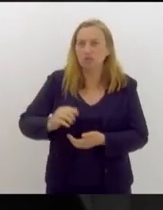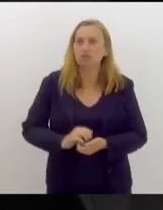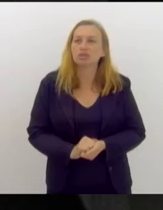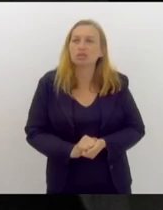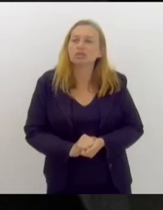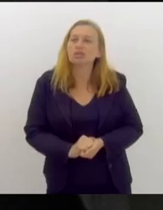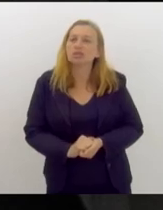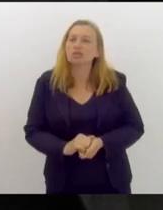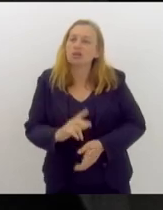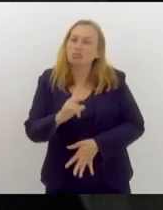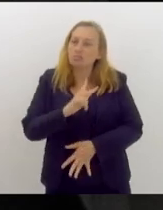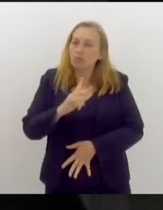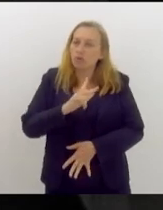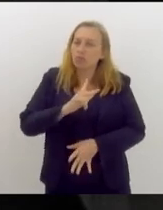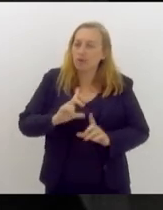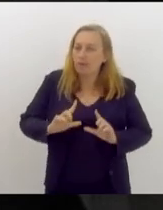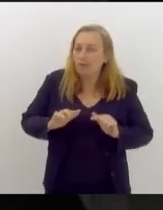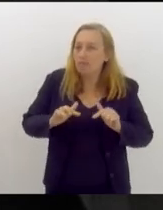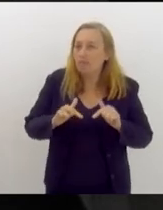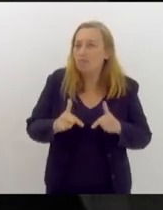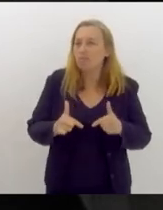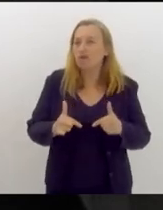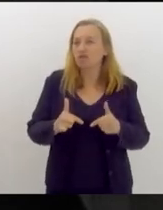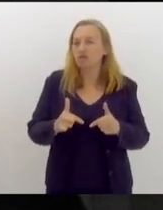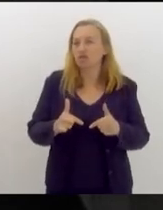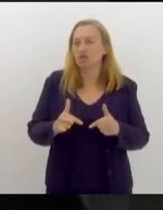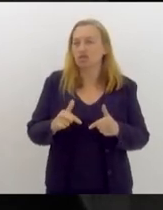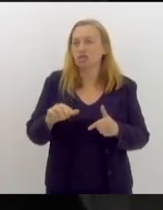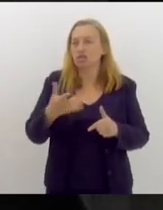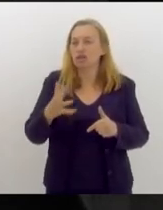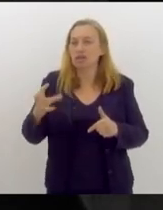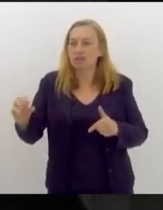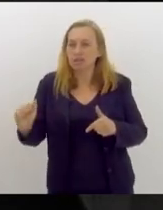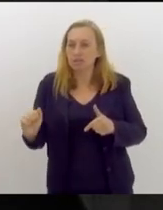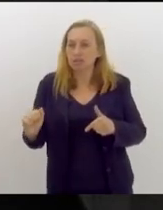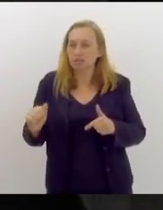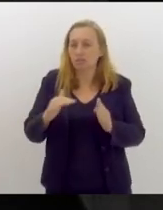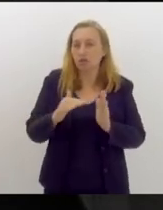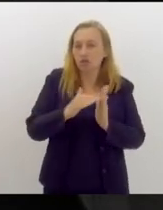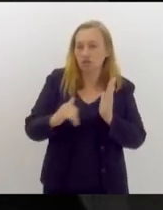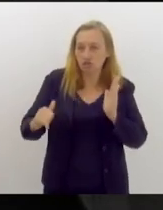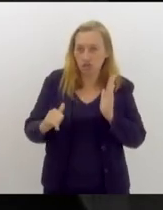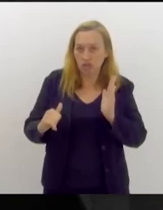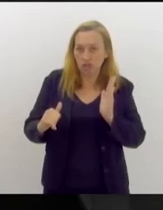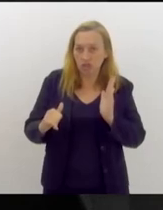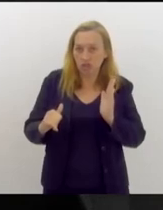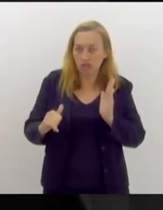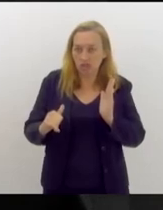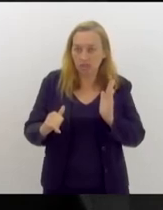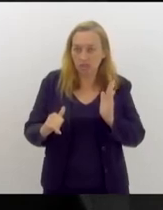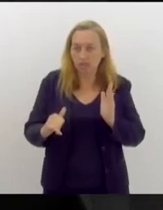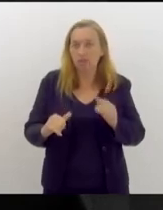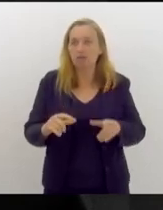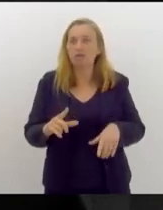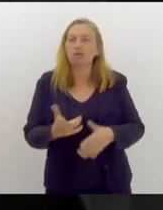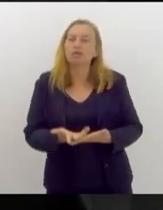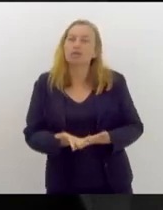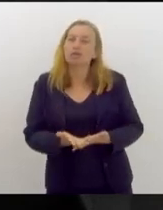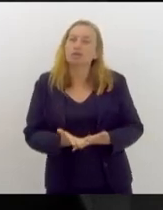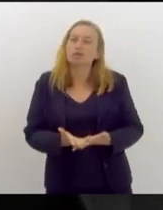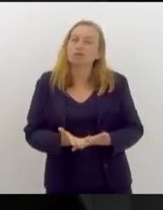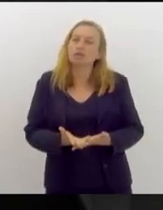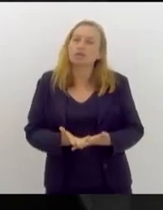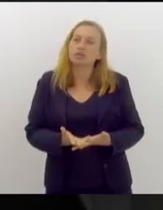a própria ação Foi retirada da comercialização por ter virado